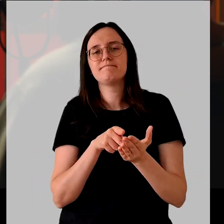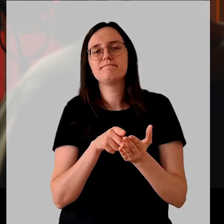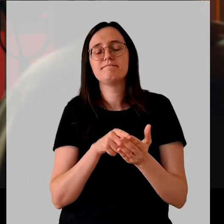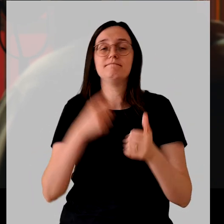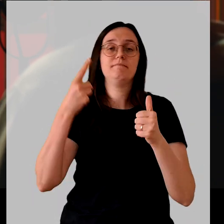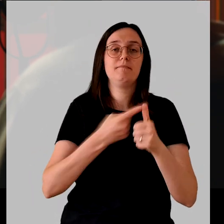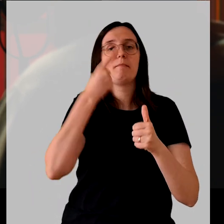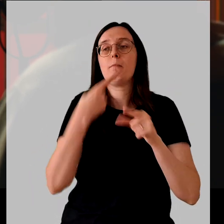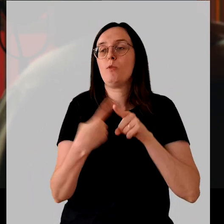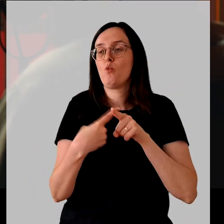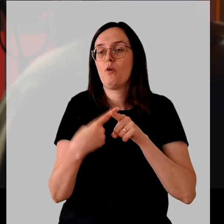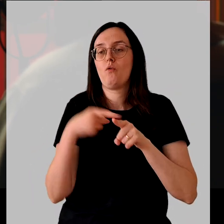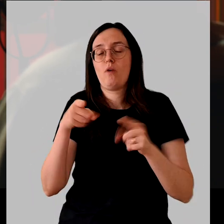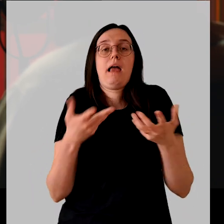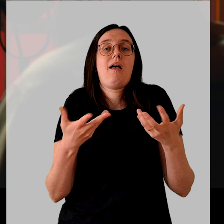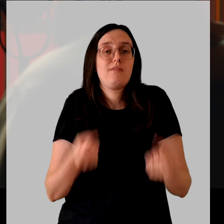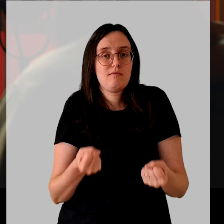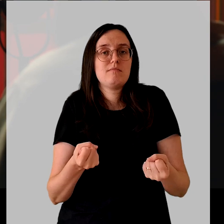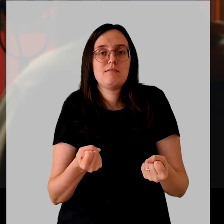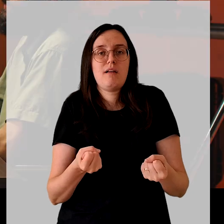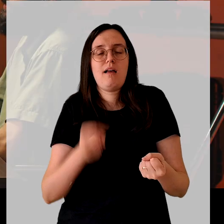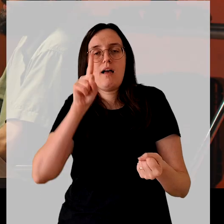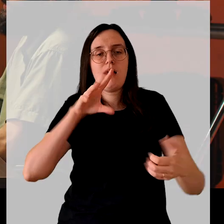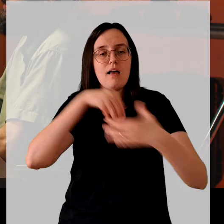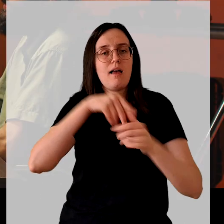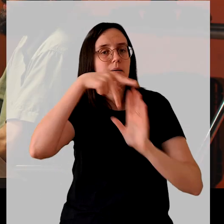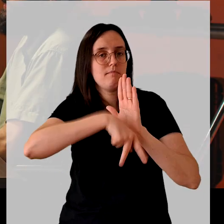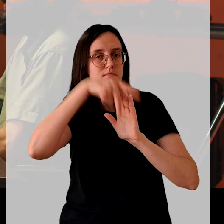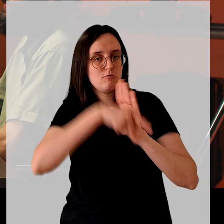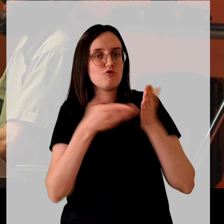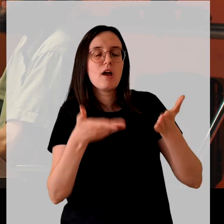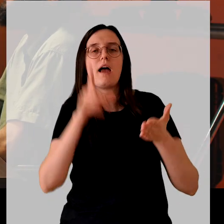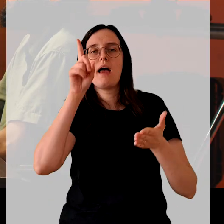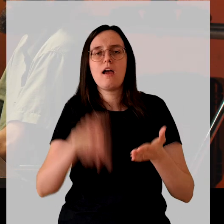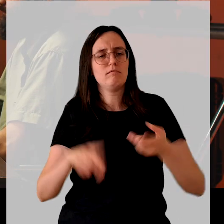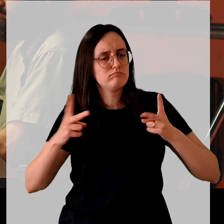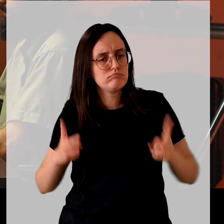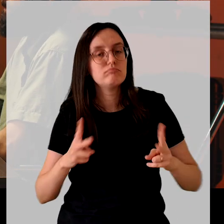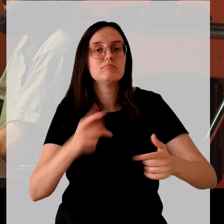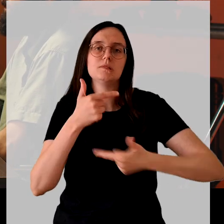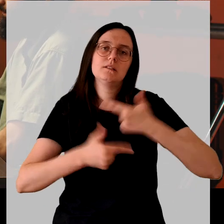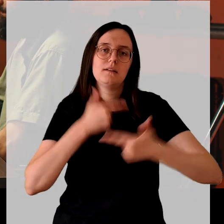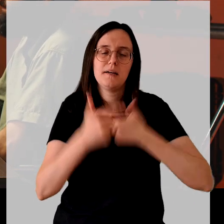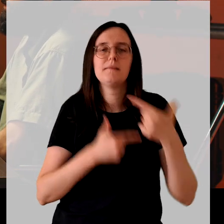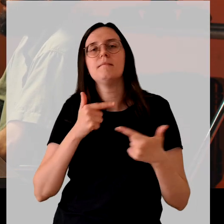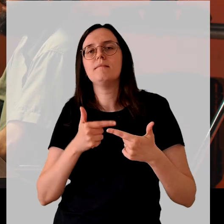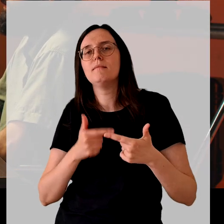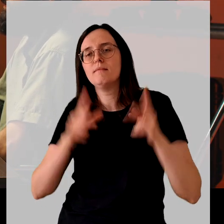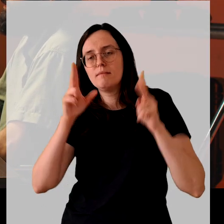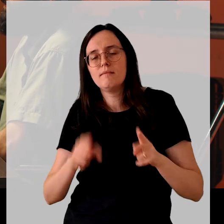demais, primeiramente por ter aceitado fazer parte desse projeto, né, de estar indo à frente